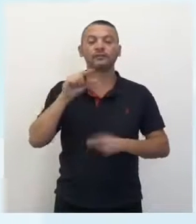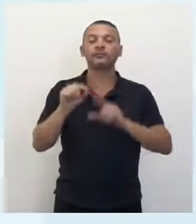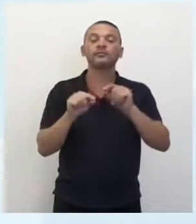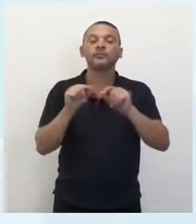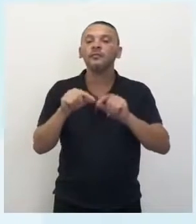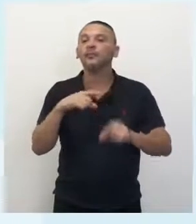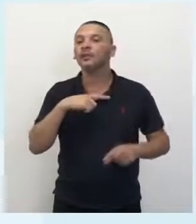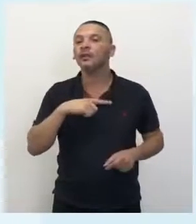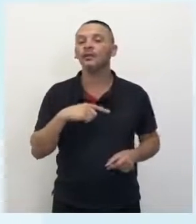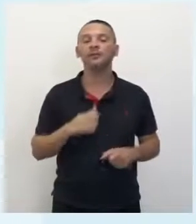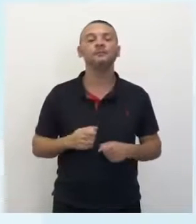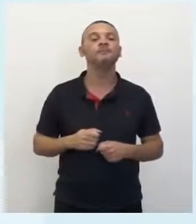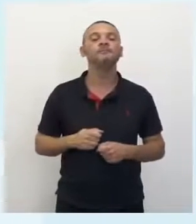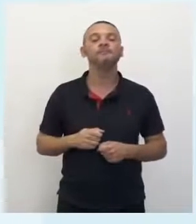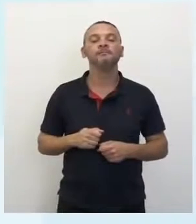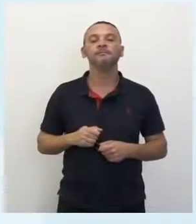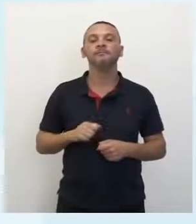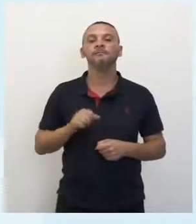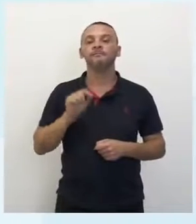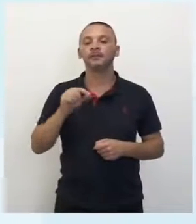lá